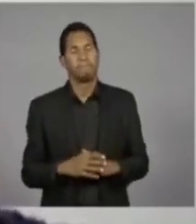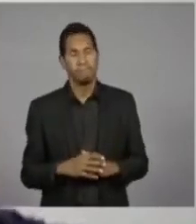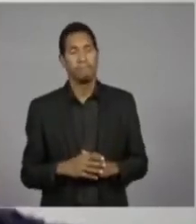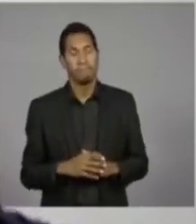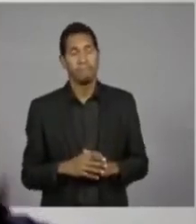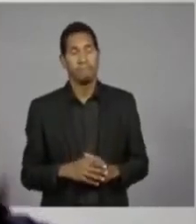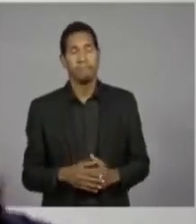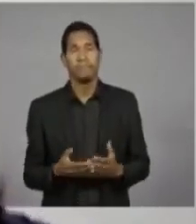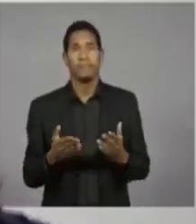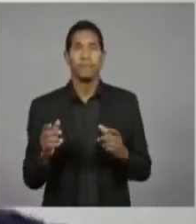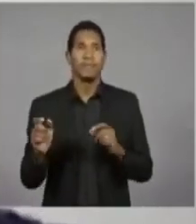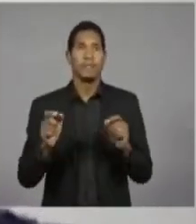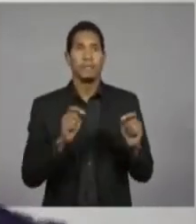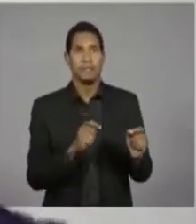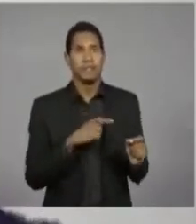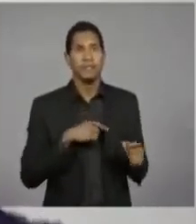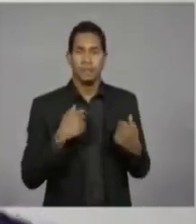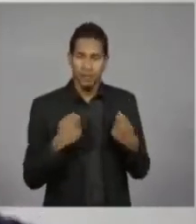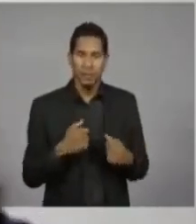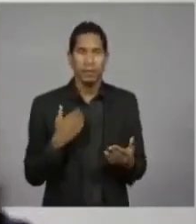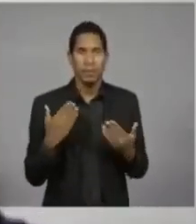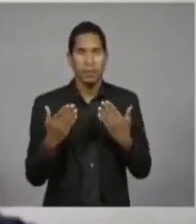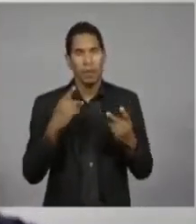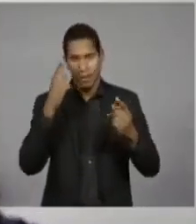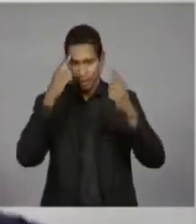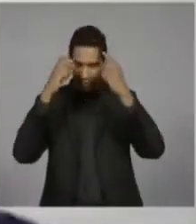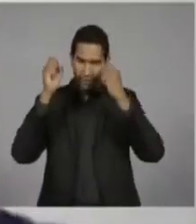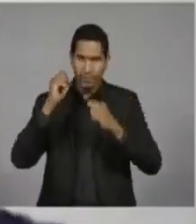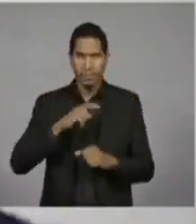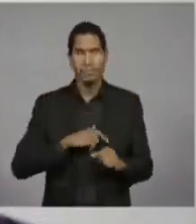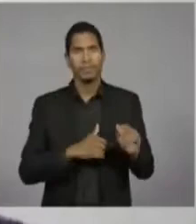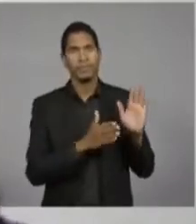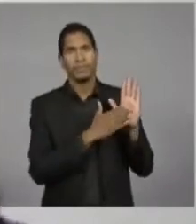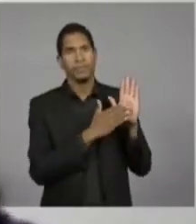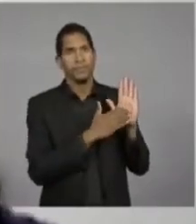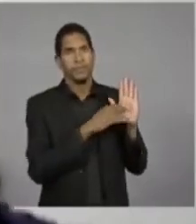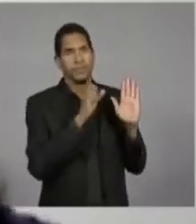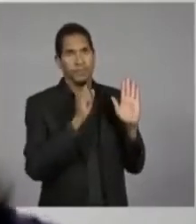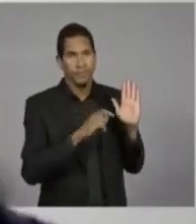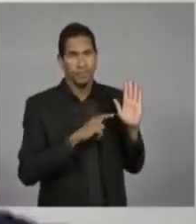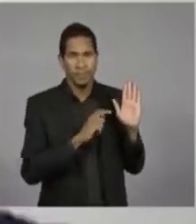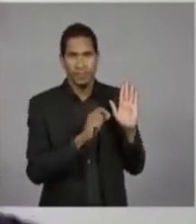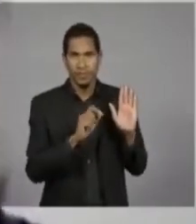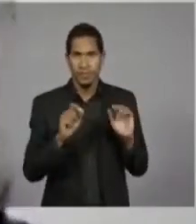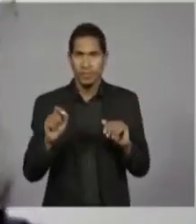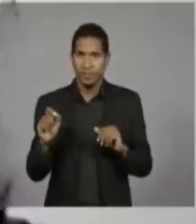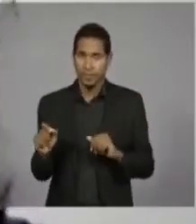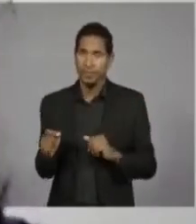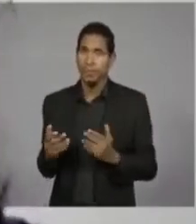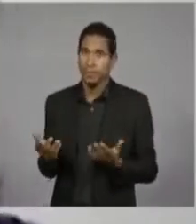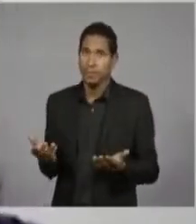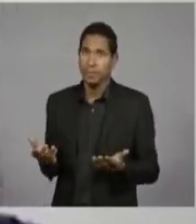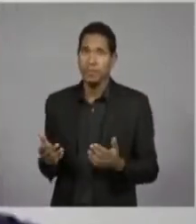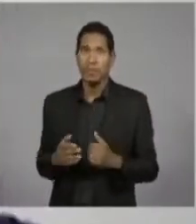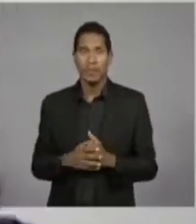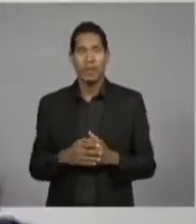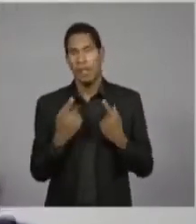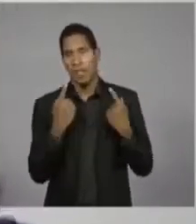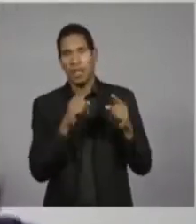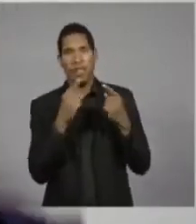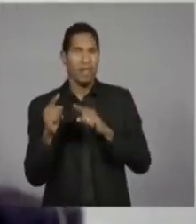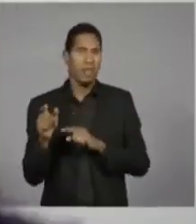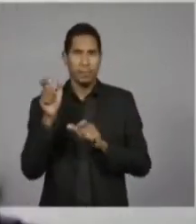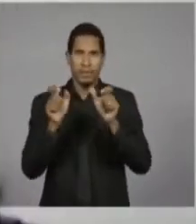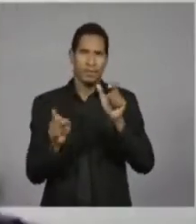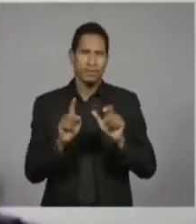a gente não abra mão de debater as ideias, as propostas e não atacar as pessoas, né? Espero um